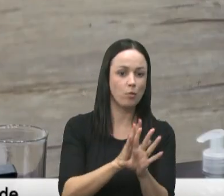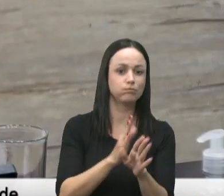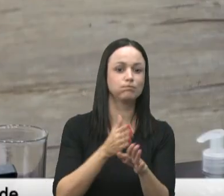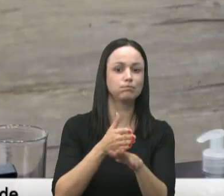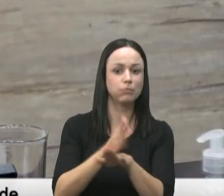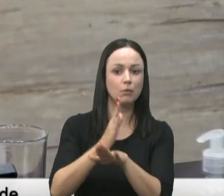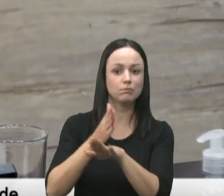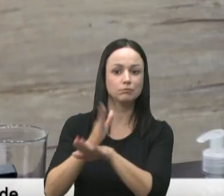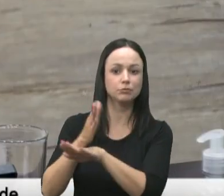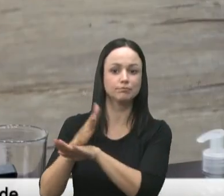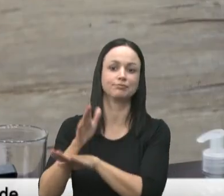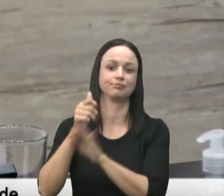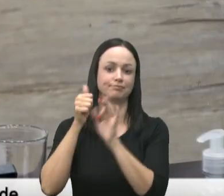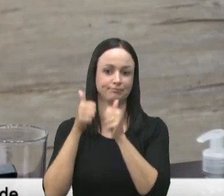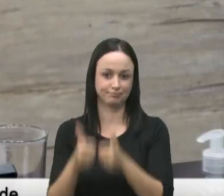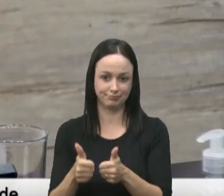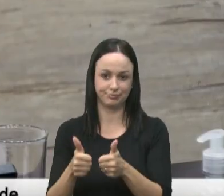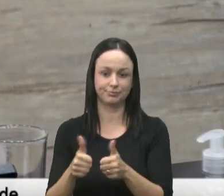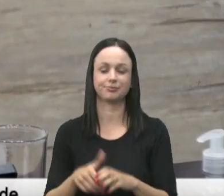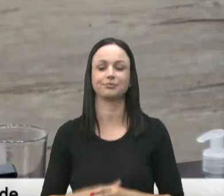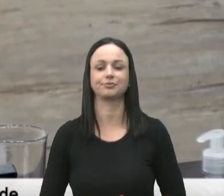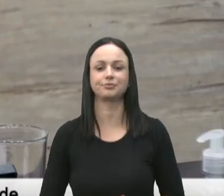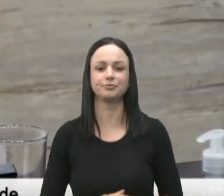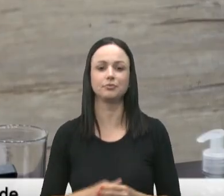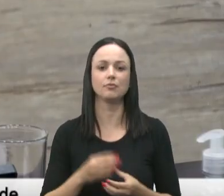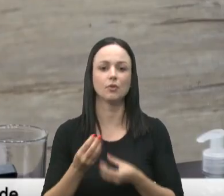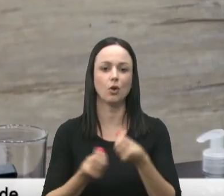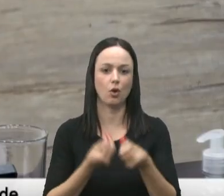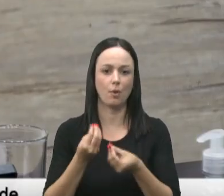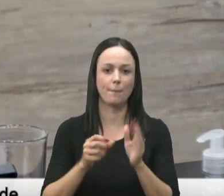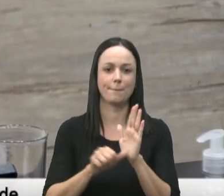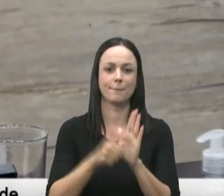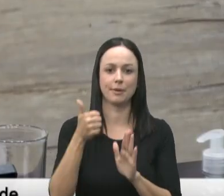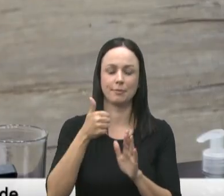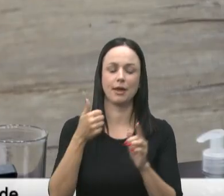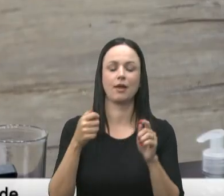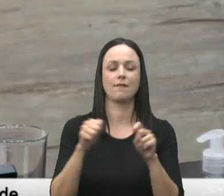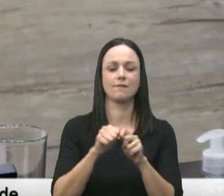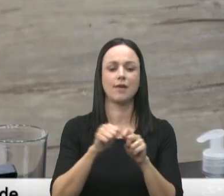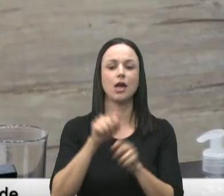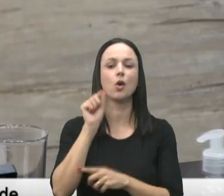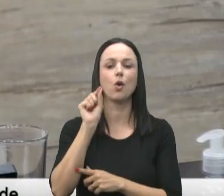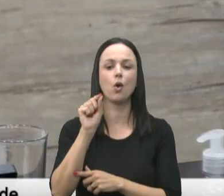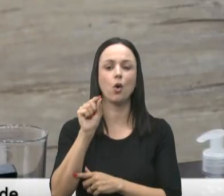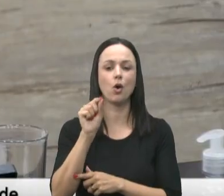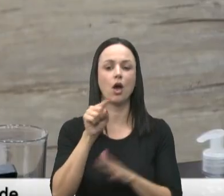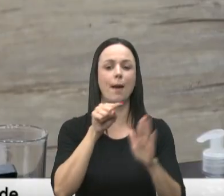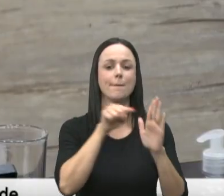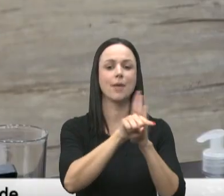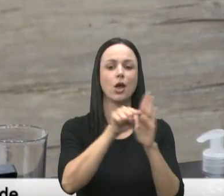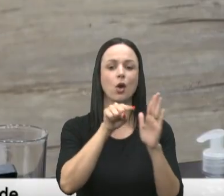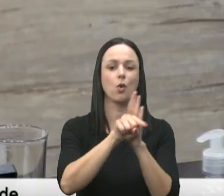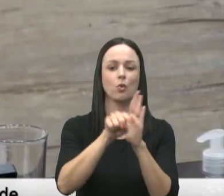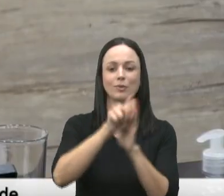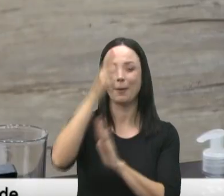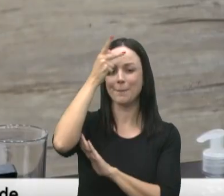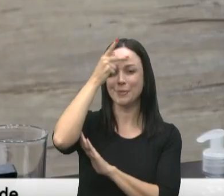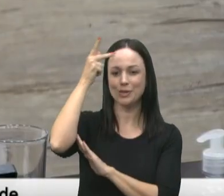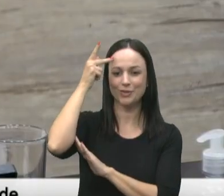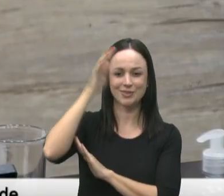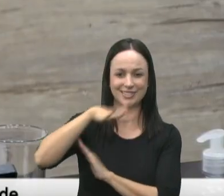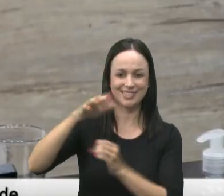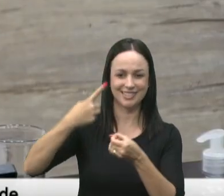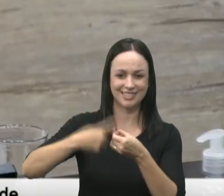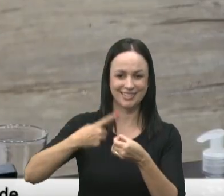êxito. Como é que funciona? Primeiro, a gente faz uma consulta pública, e aí a maioria